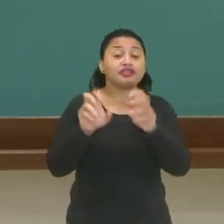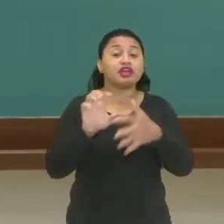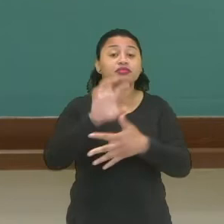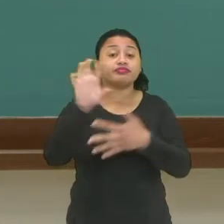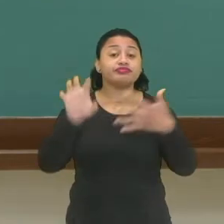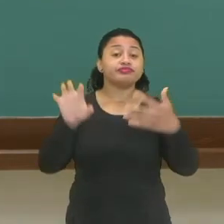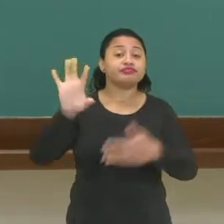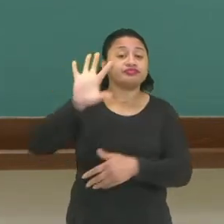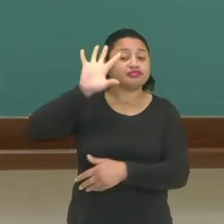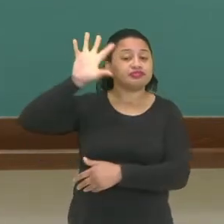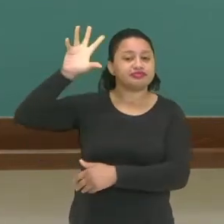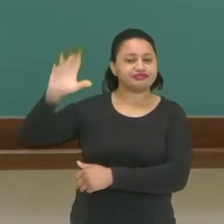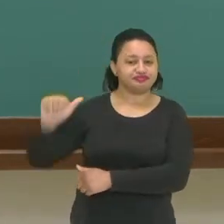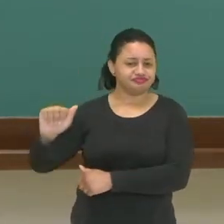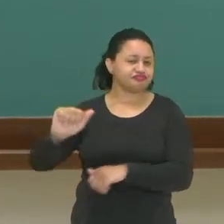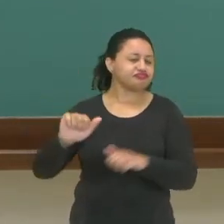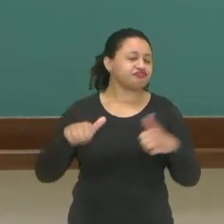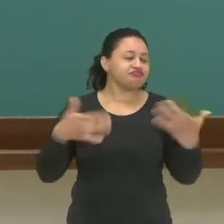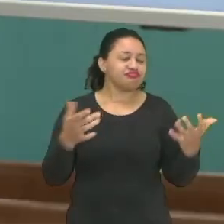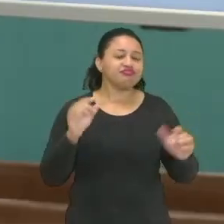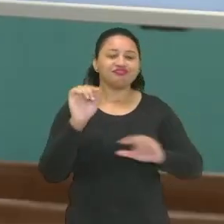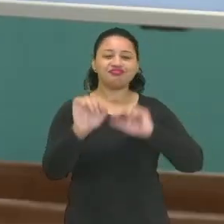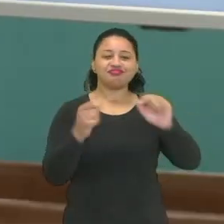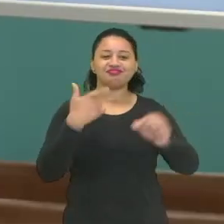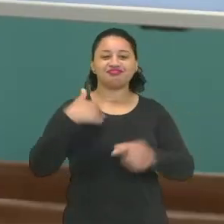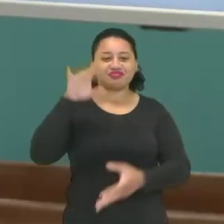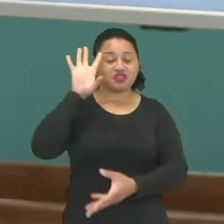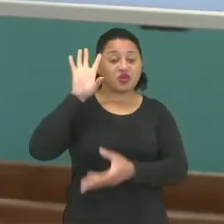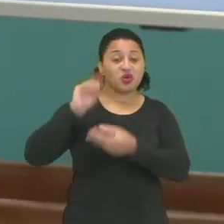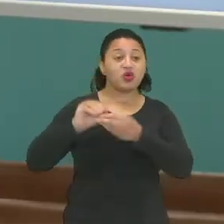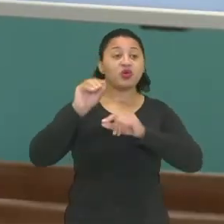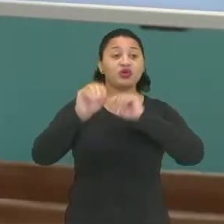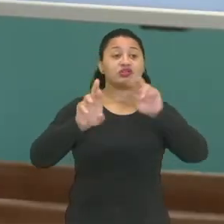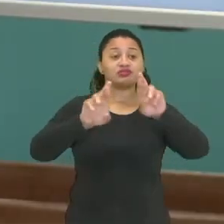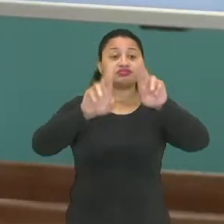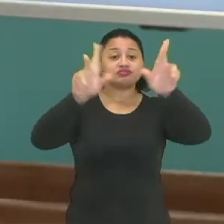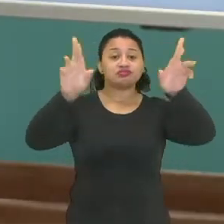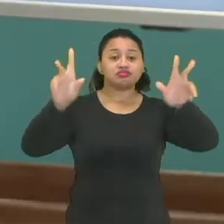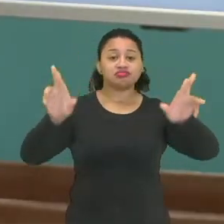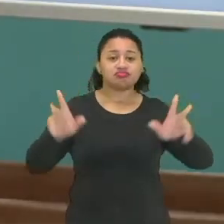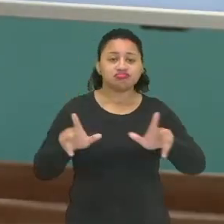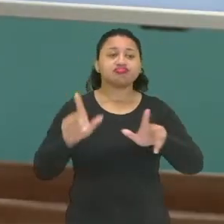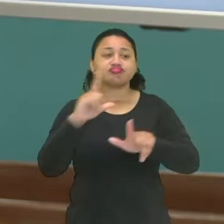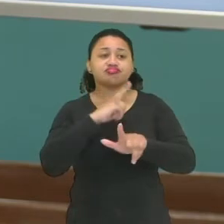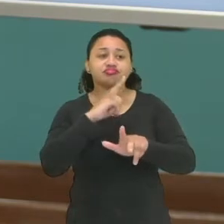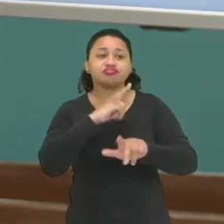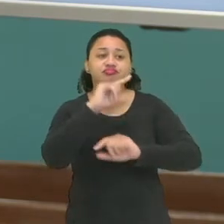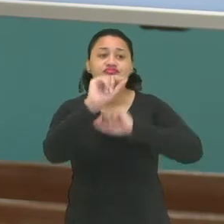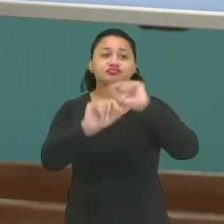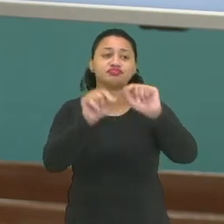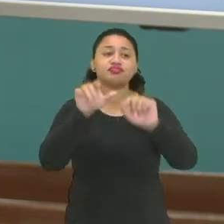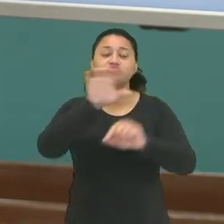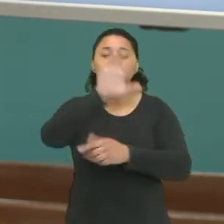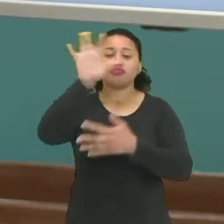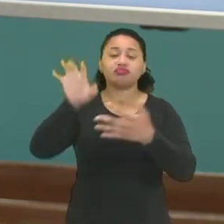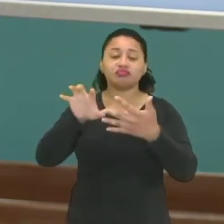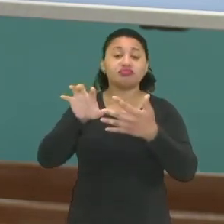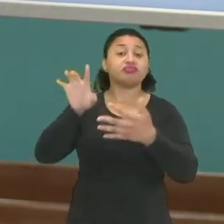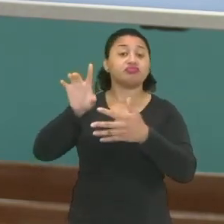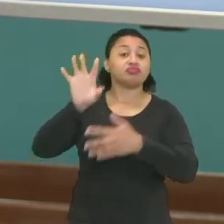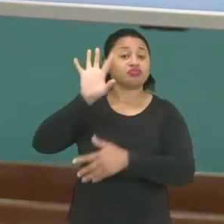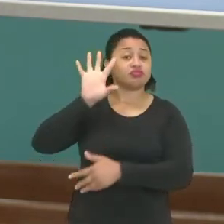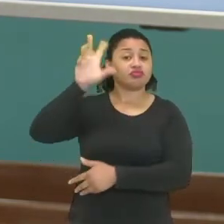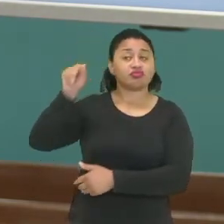africano. Muito bem. Então, olha só, nós vamos compreender, então, as diferenças, encontradas na regionalização do